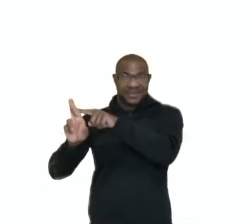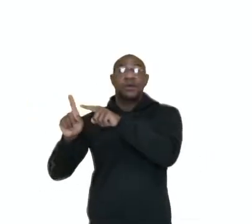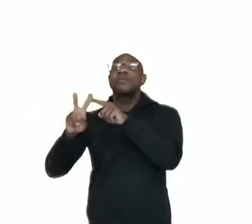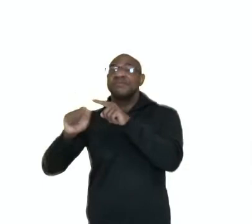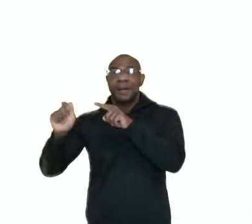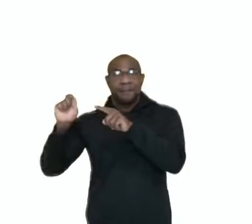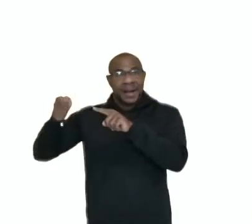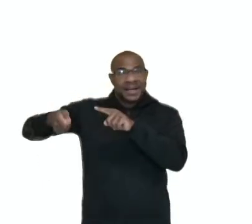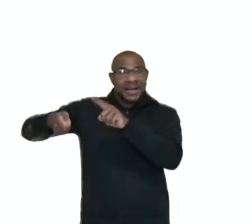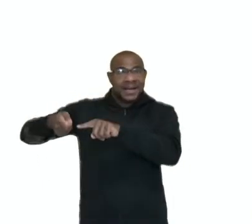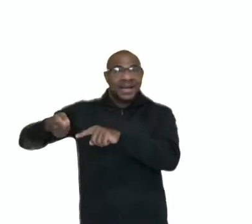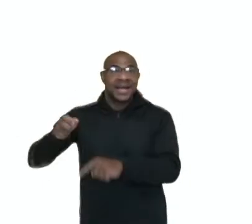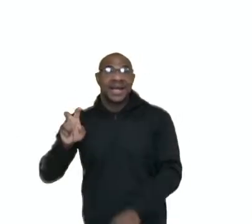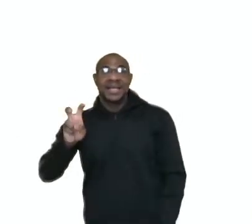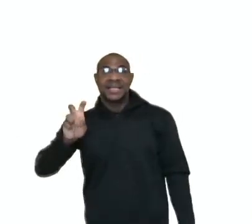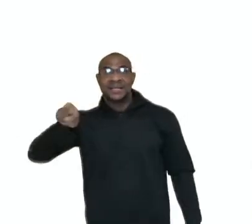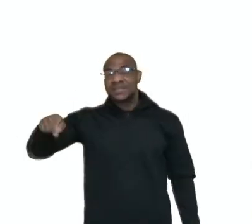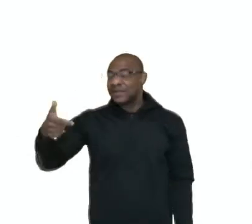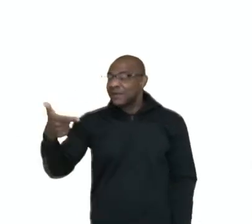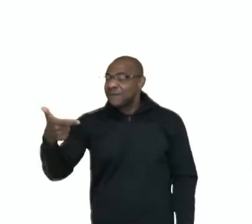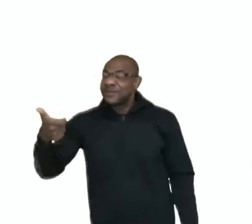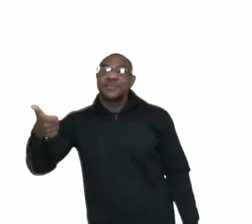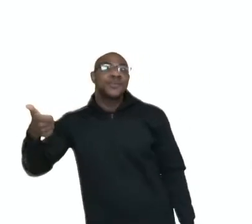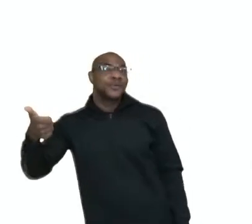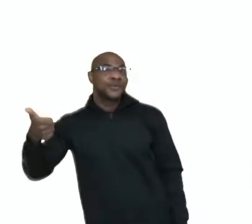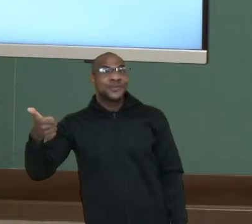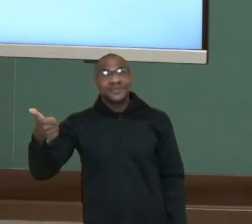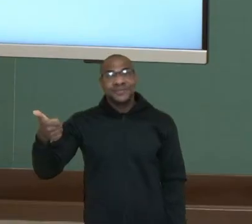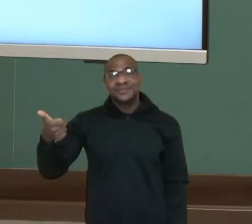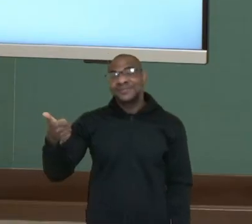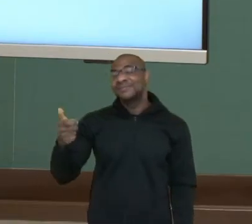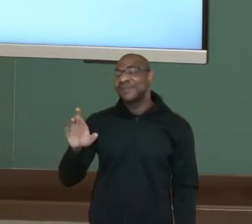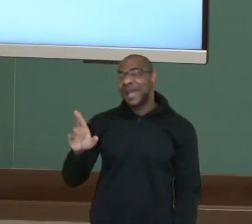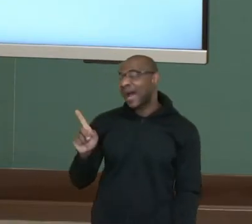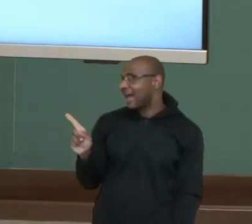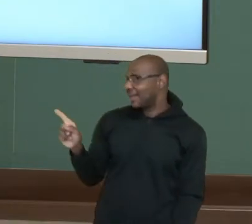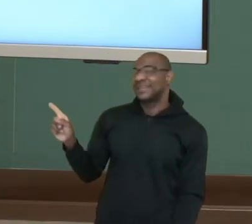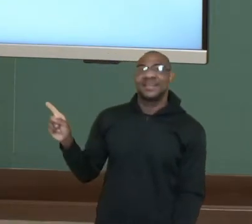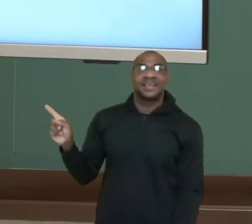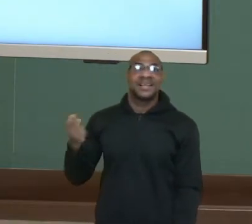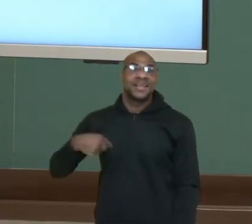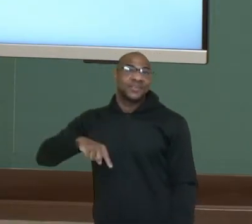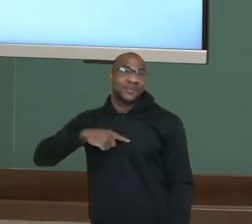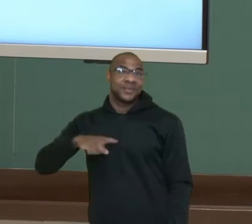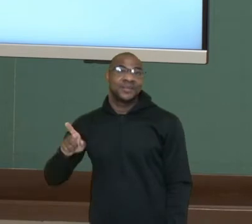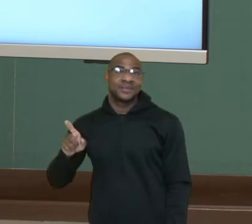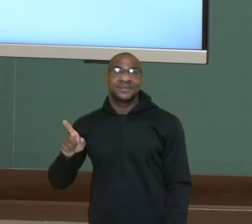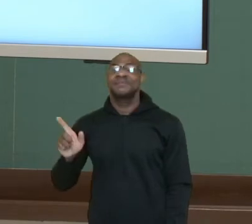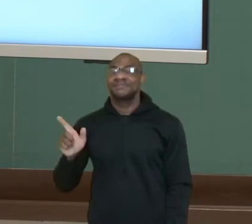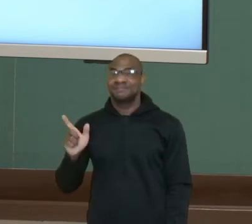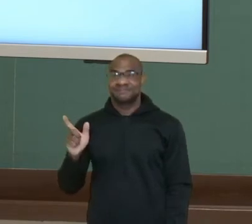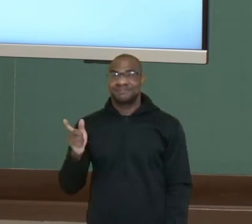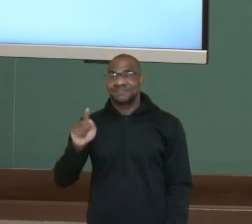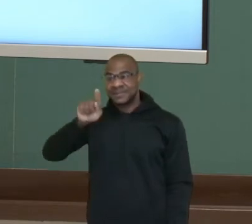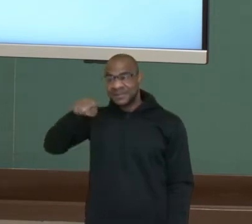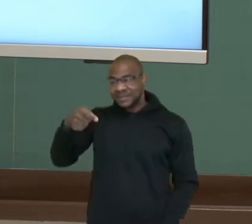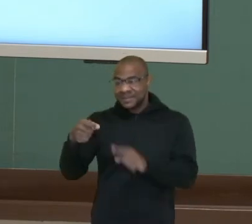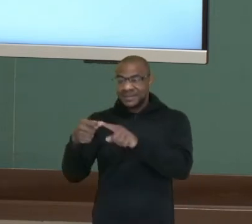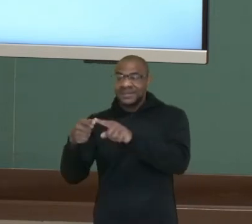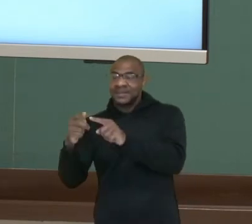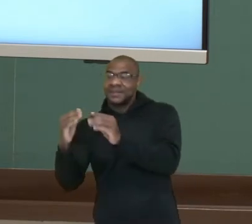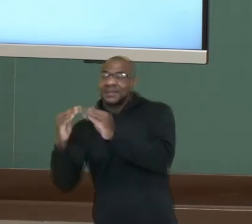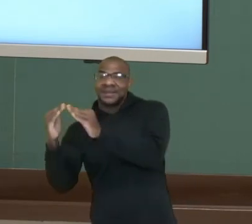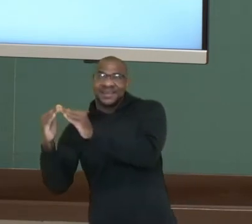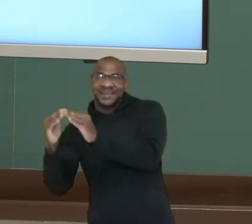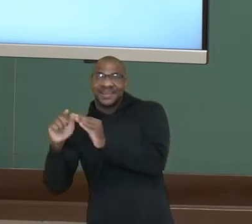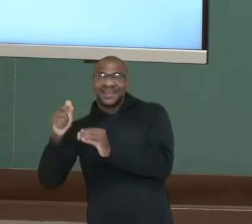pagar. Vou pagar 5,21, porque eu preciso colocar no nosso dinheiro, certo? Nosso dinheiro, centavos, duas casas depois da vírgula.